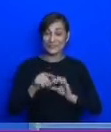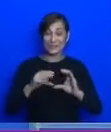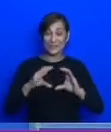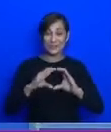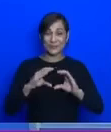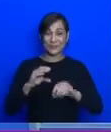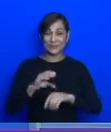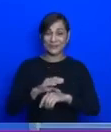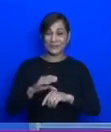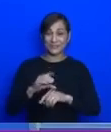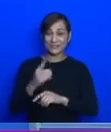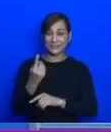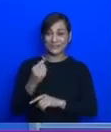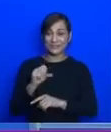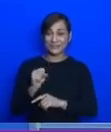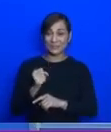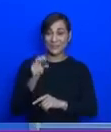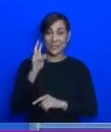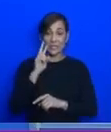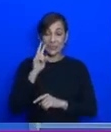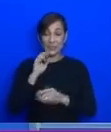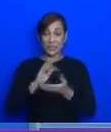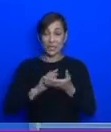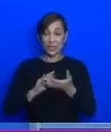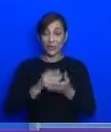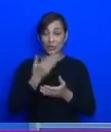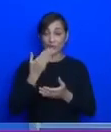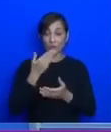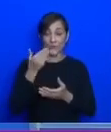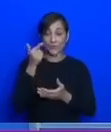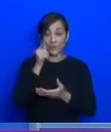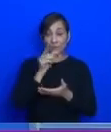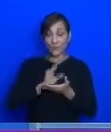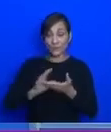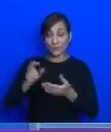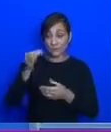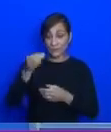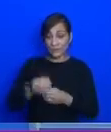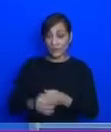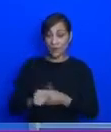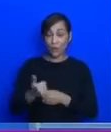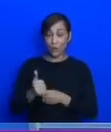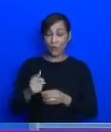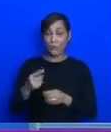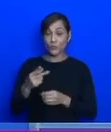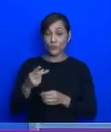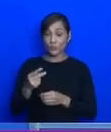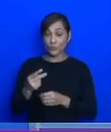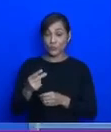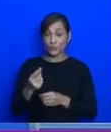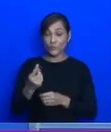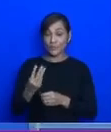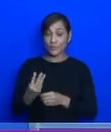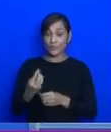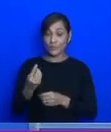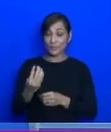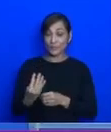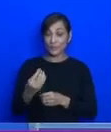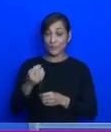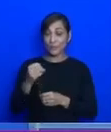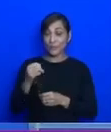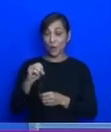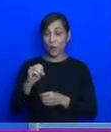Cinza, 18. Lembrando, na Loto Fácil você ganha prêmio acertando 11, acertando 12, 13, 14 ou 15